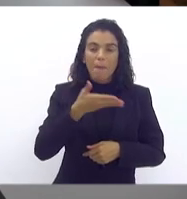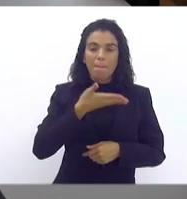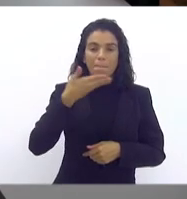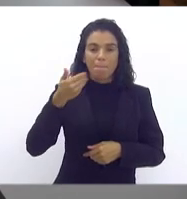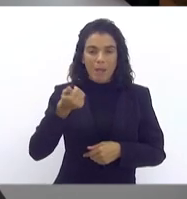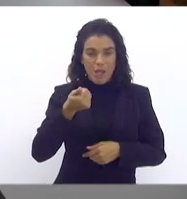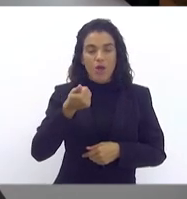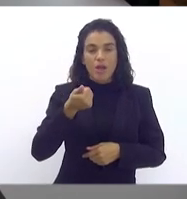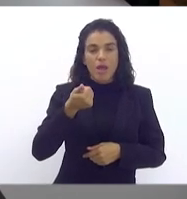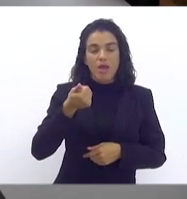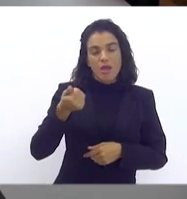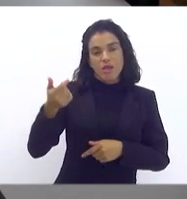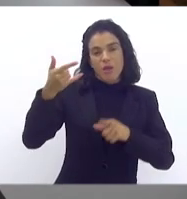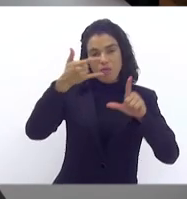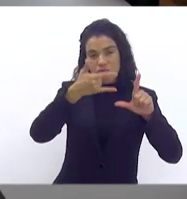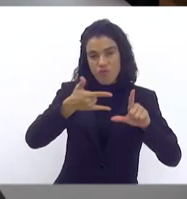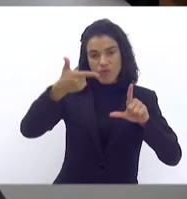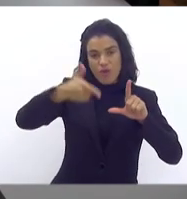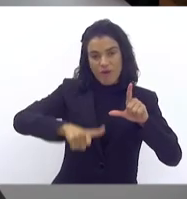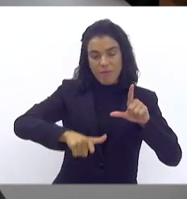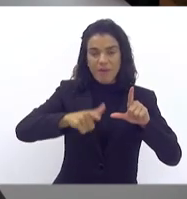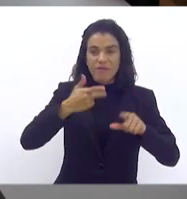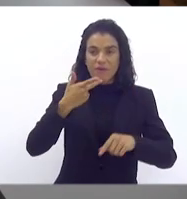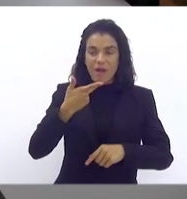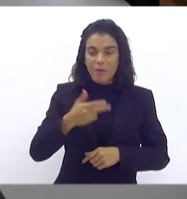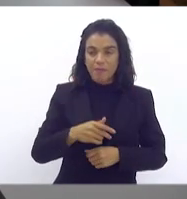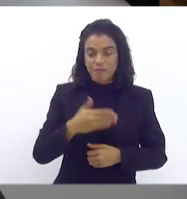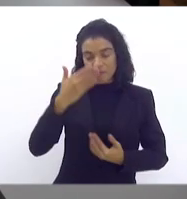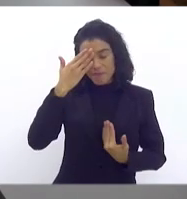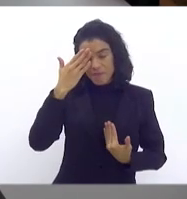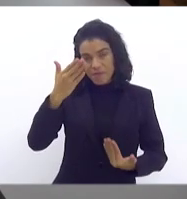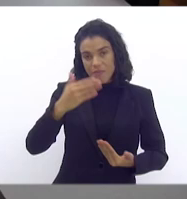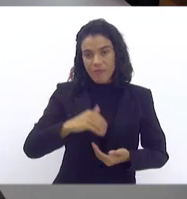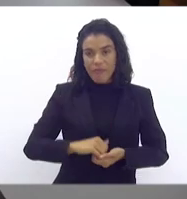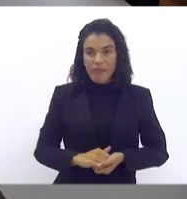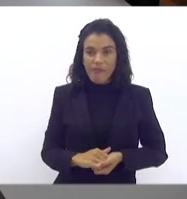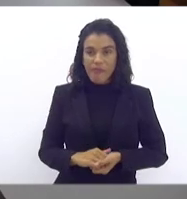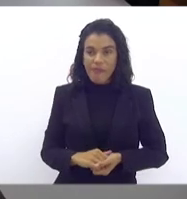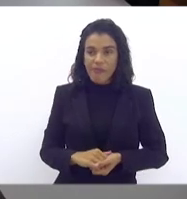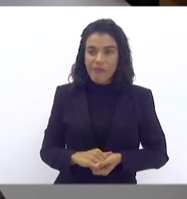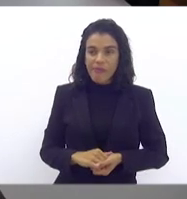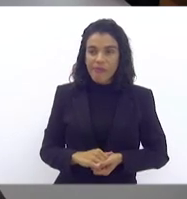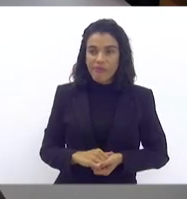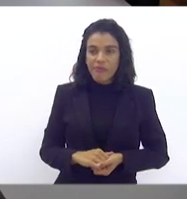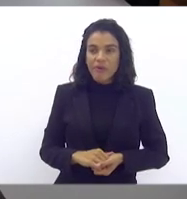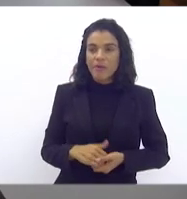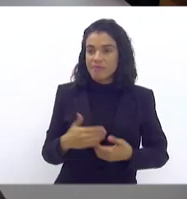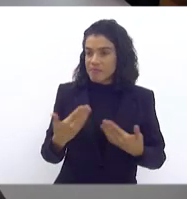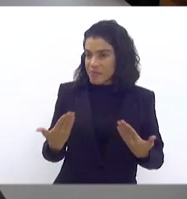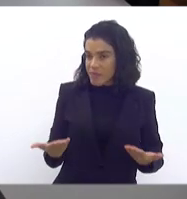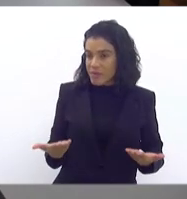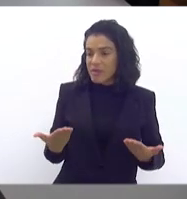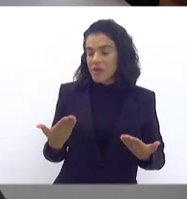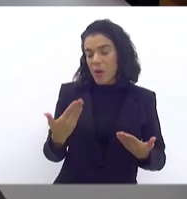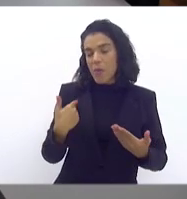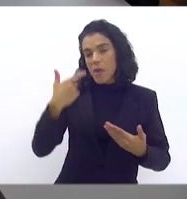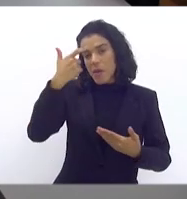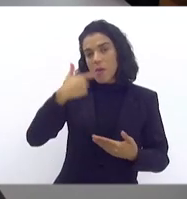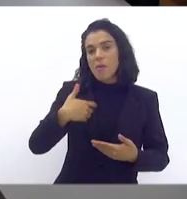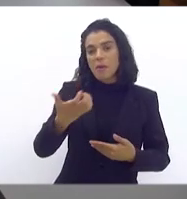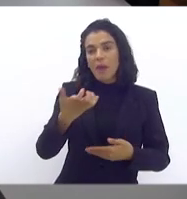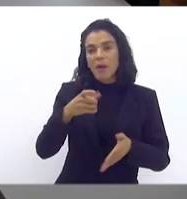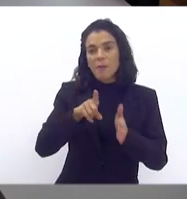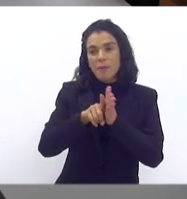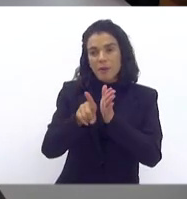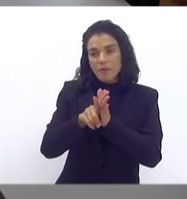aqui eu já entro e falo tá bom perfeito muito obrigada Deputado Júlio bom então eu vou tecer algumas perguntas ao